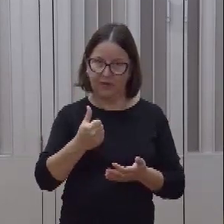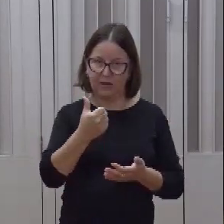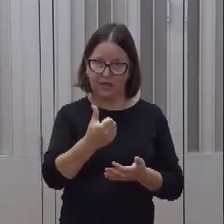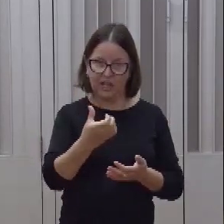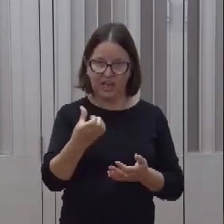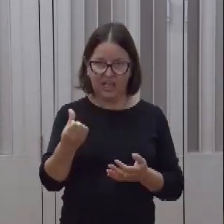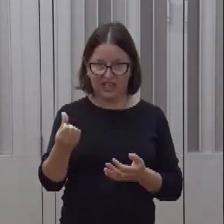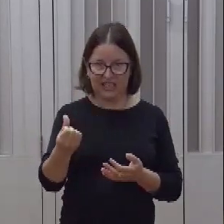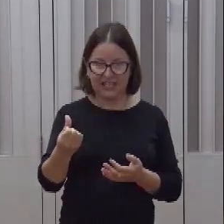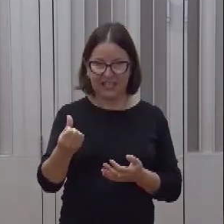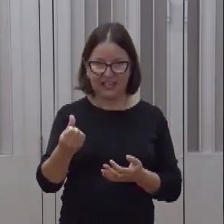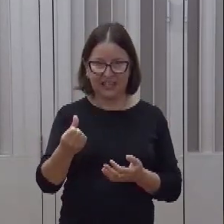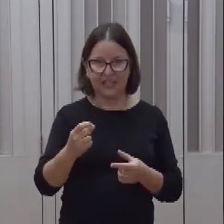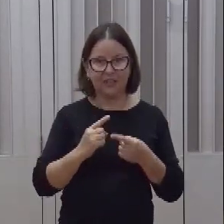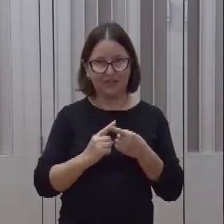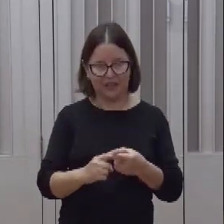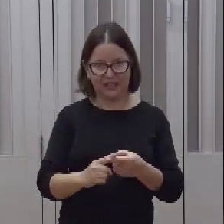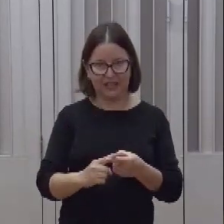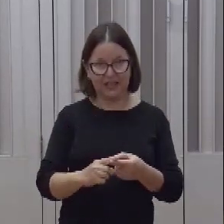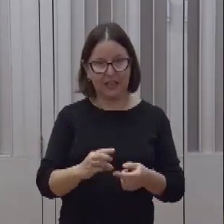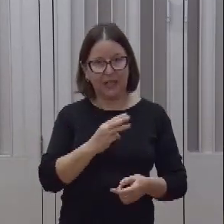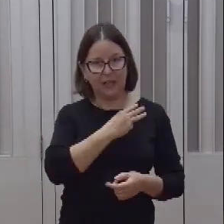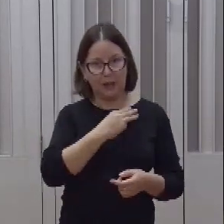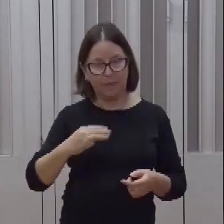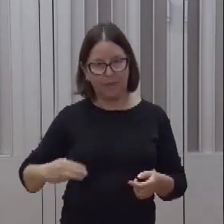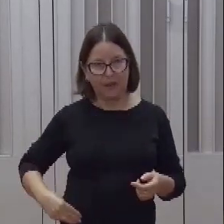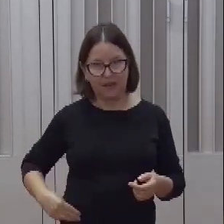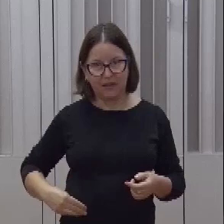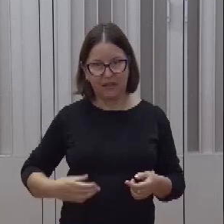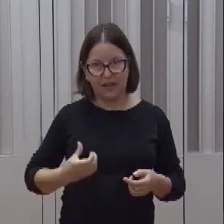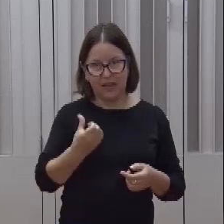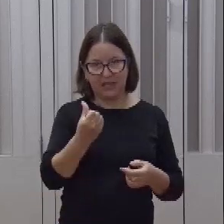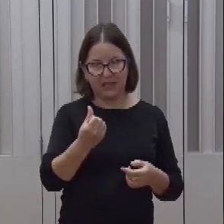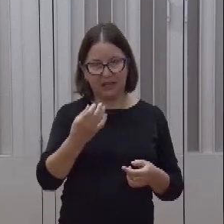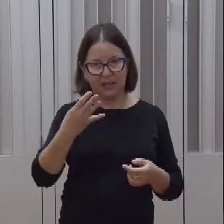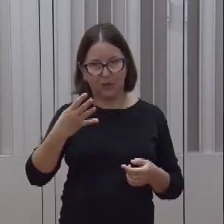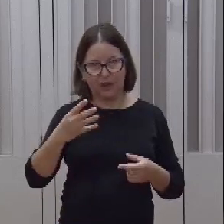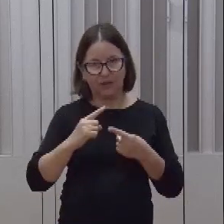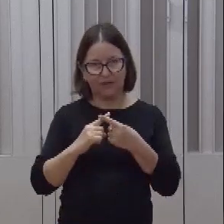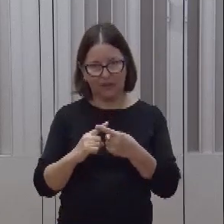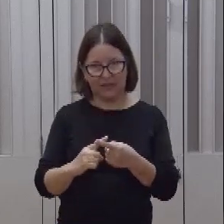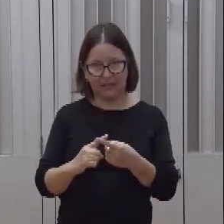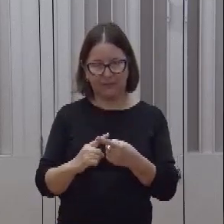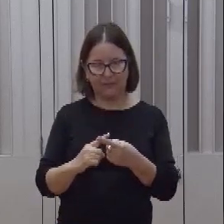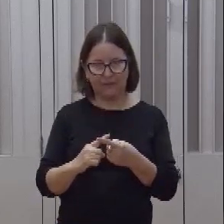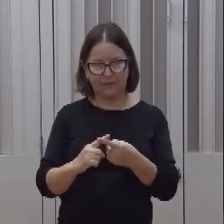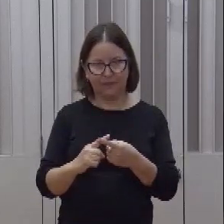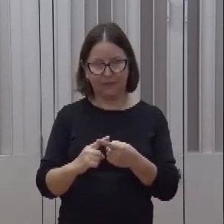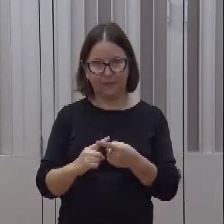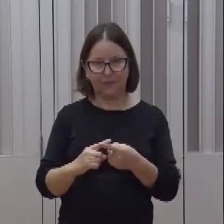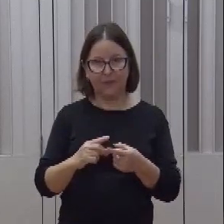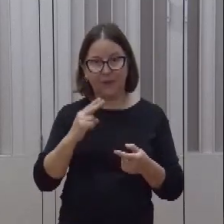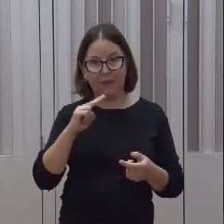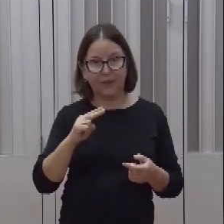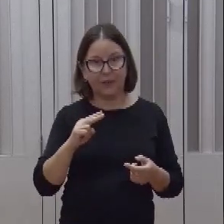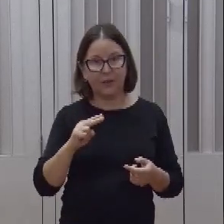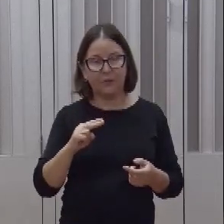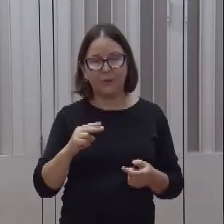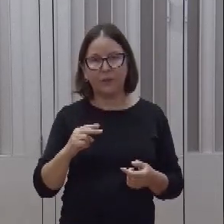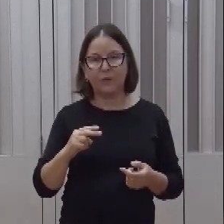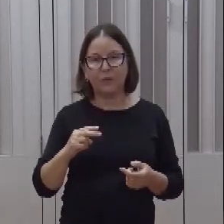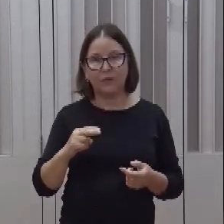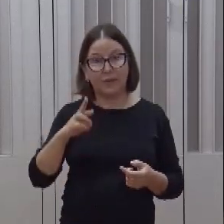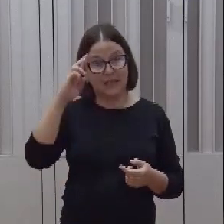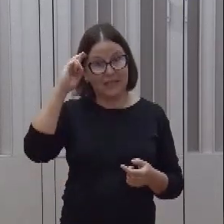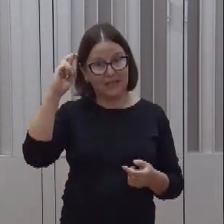Jesus é visto como Mestre 64 vezes. E ele é visto como Senhor